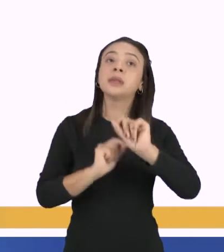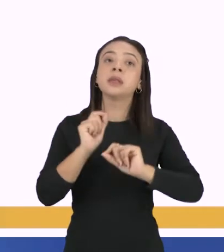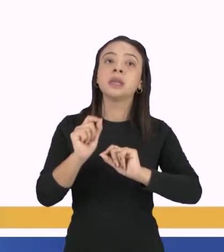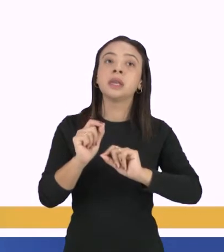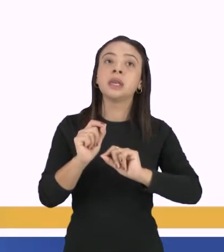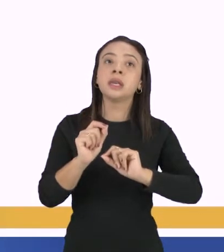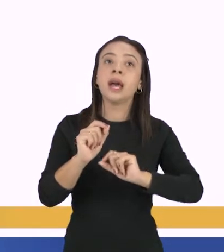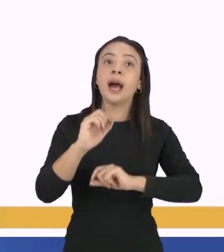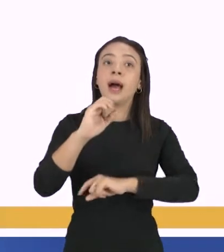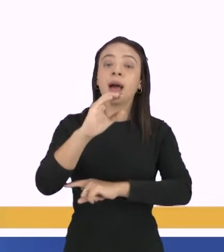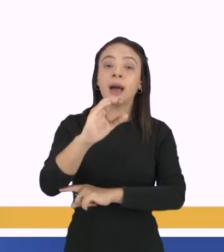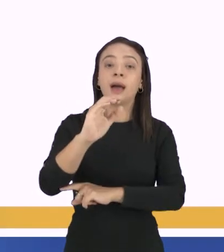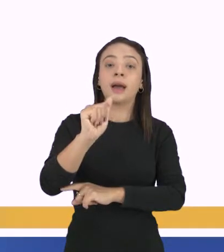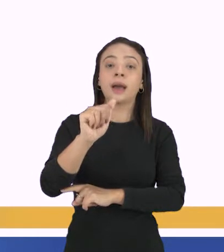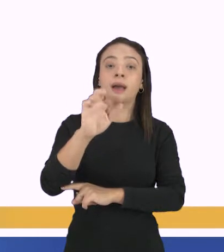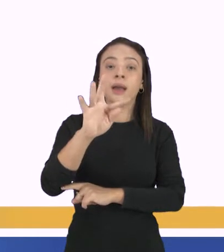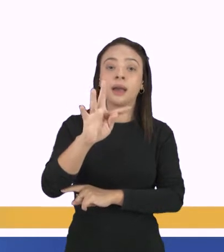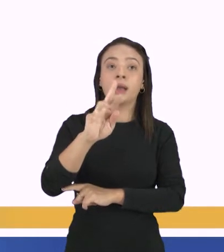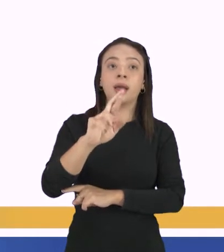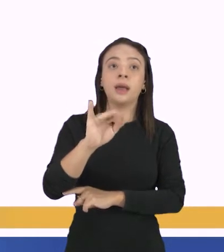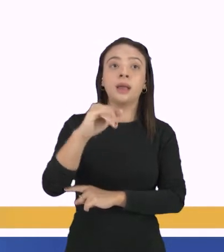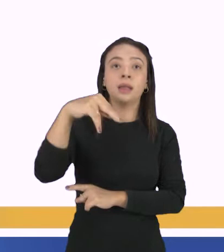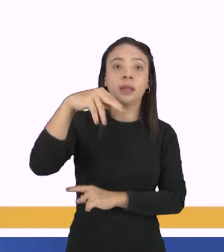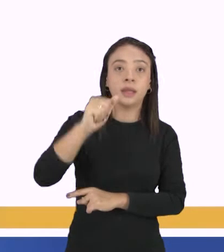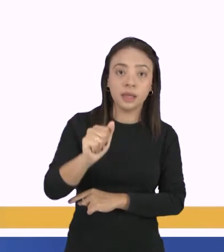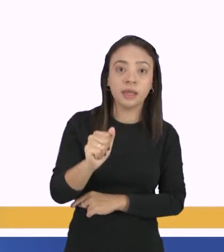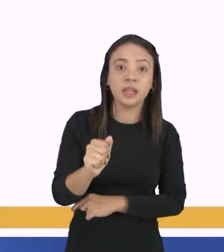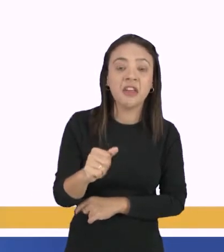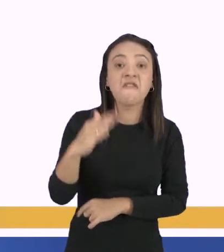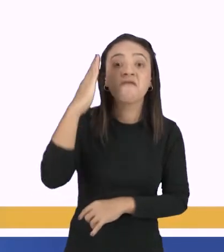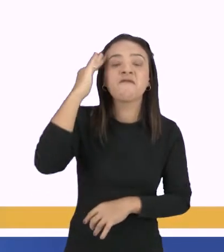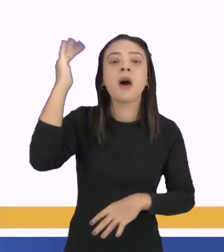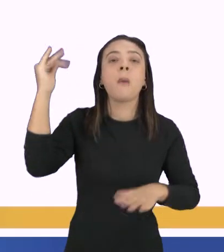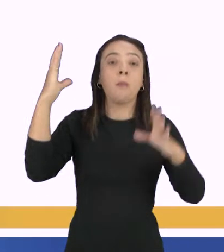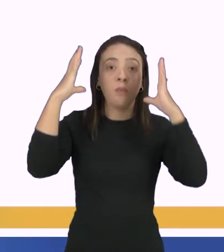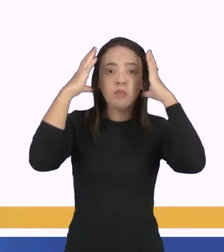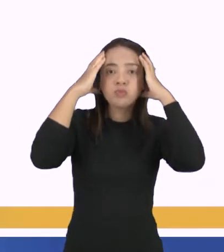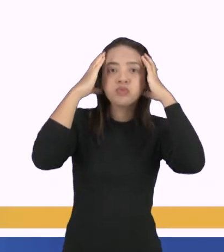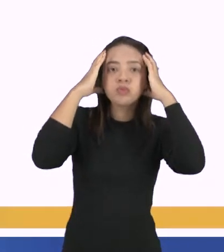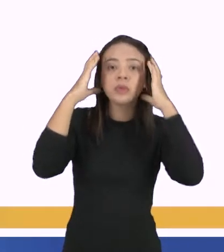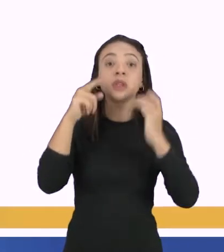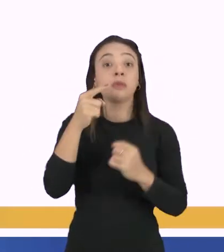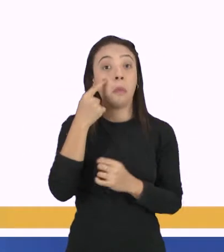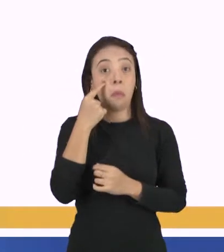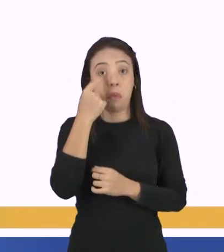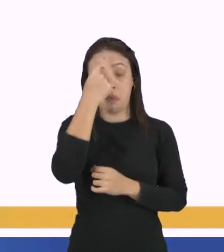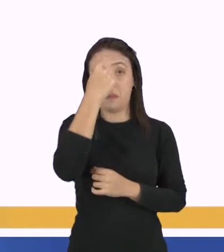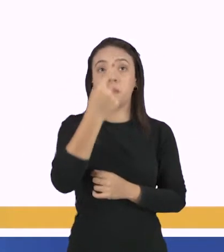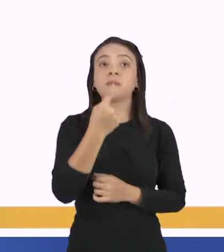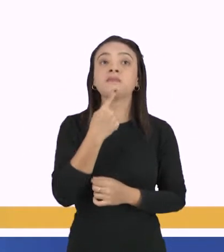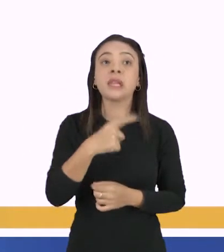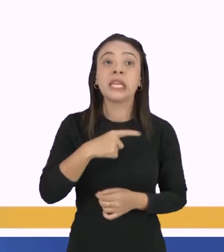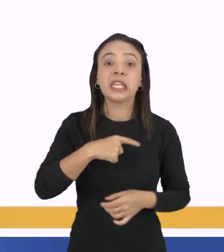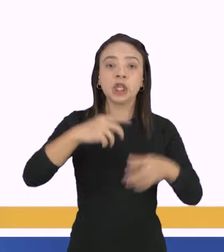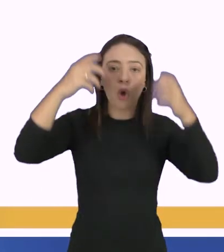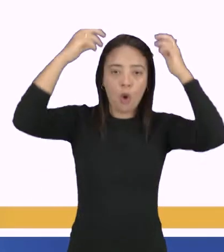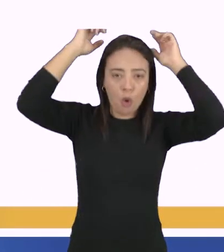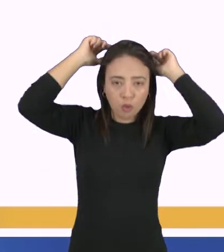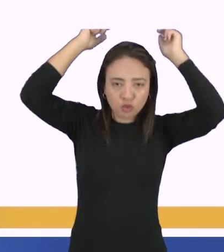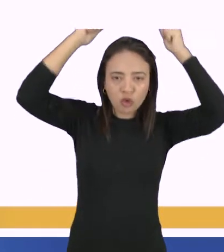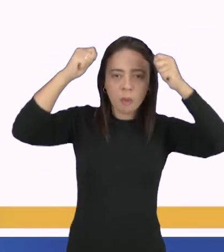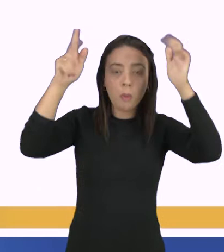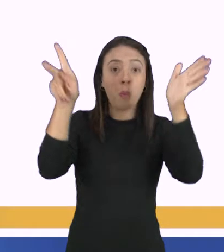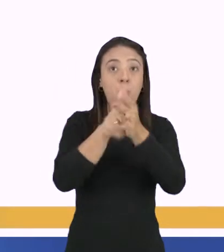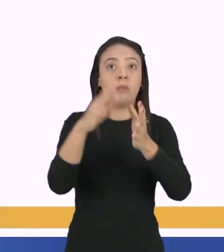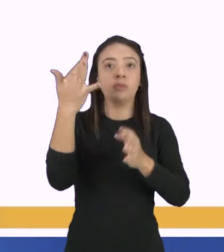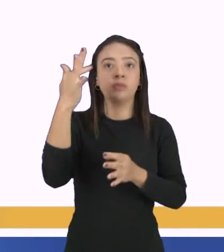ou La Catrina, é uma das caveiras literárias mais famosas. Essa caveira que vocês estão vendo aí nas imagens, com um chapéu típico francês,